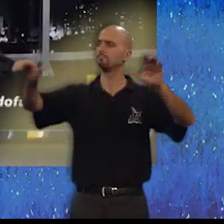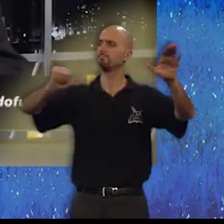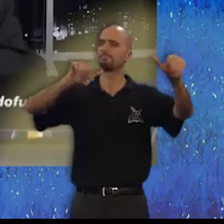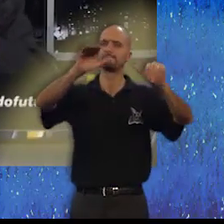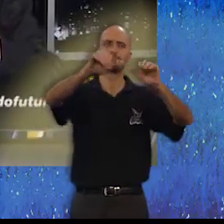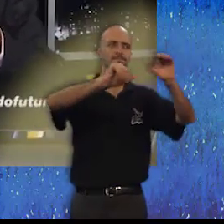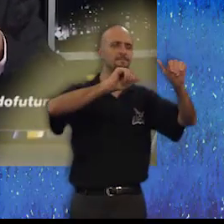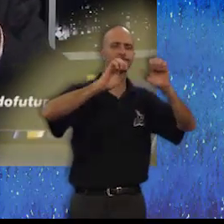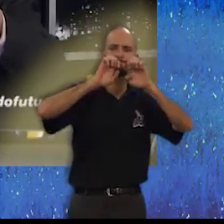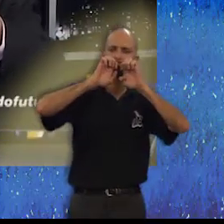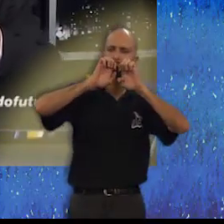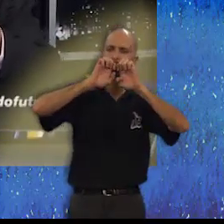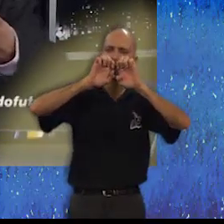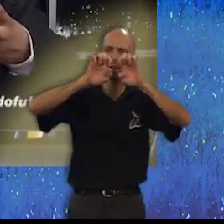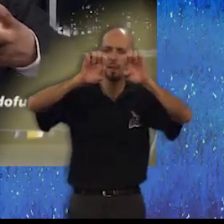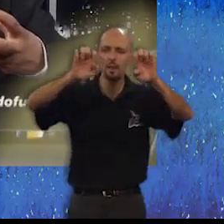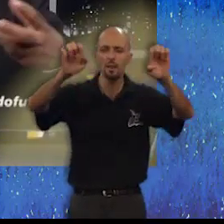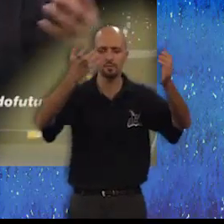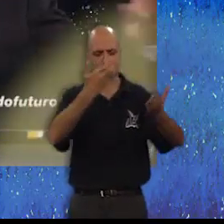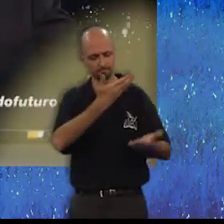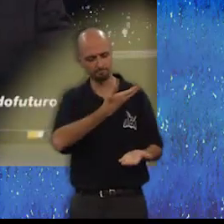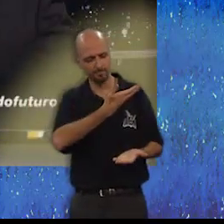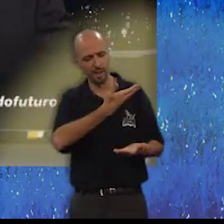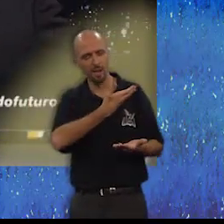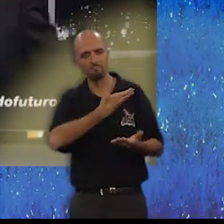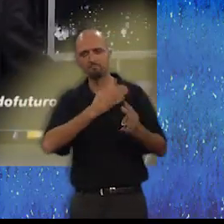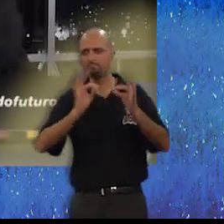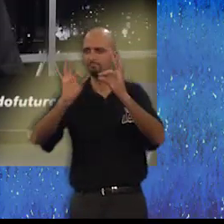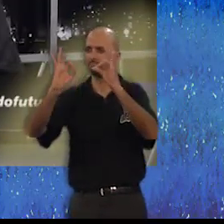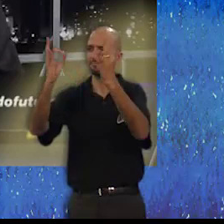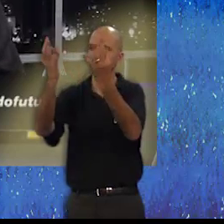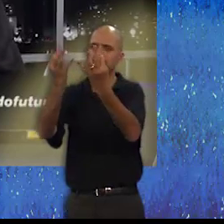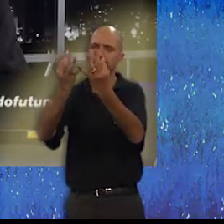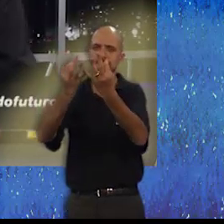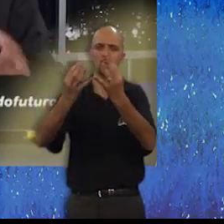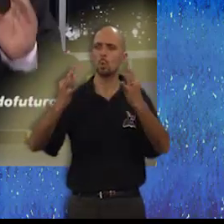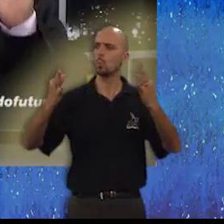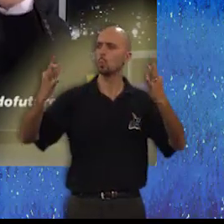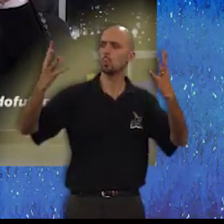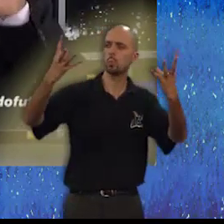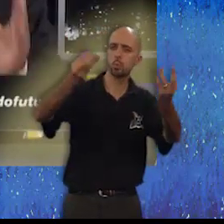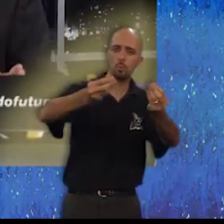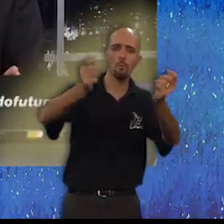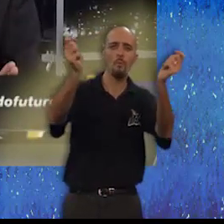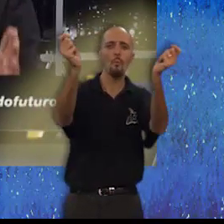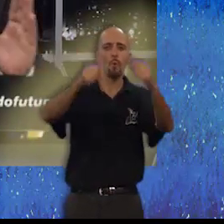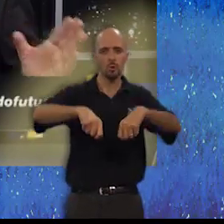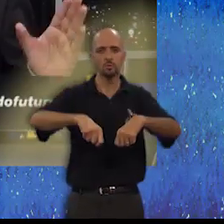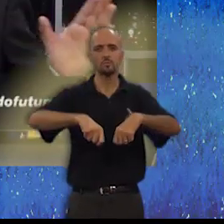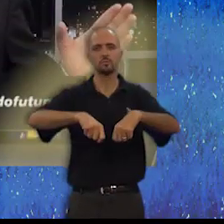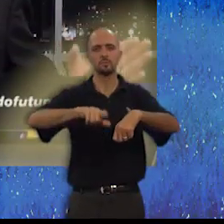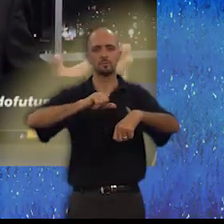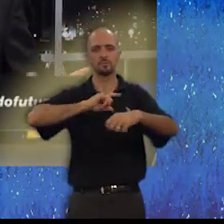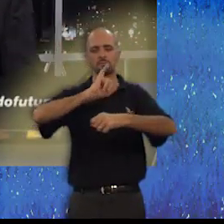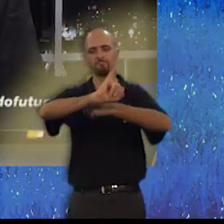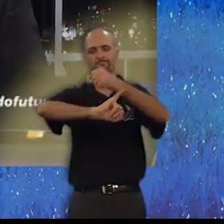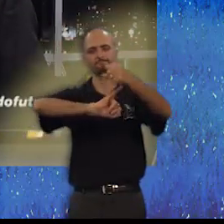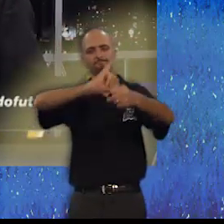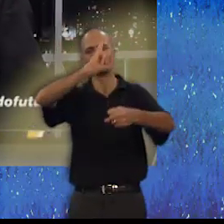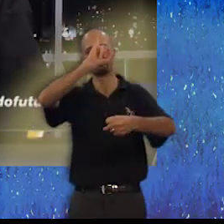ferramenta de evangelização para os seus amigos e para os seus familiares. Entra no site da Novo Tempo,